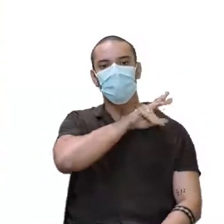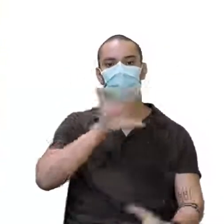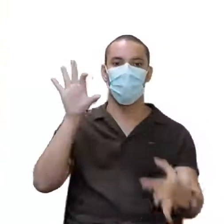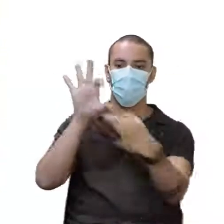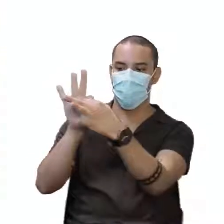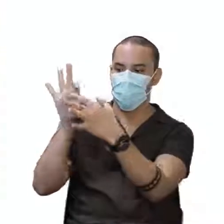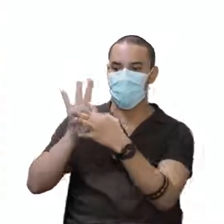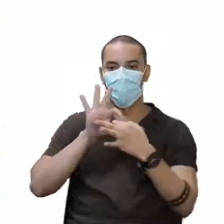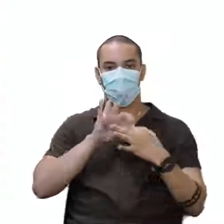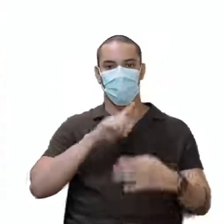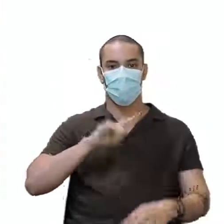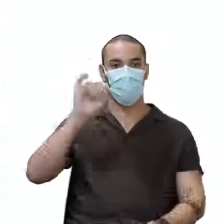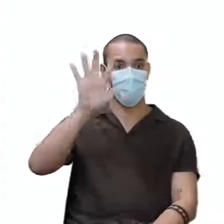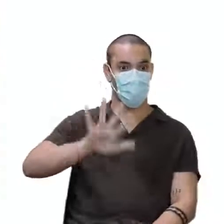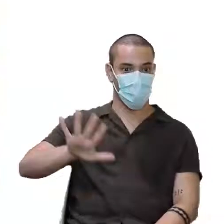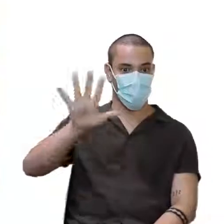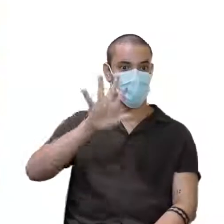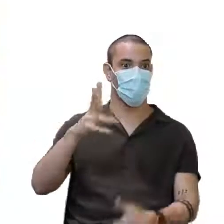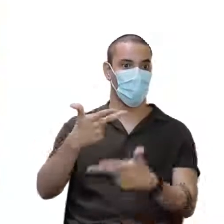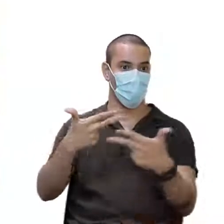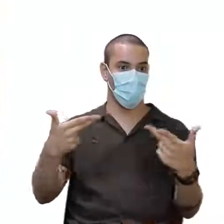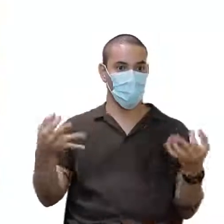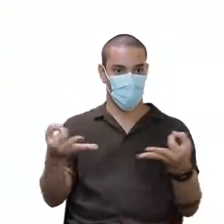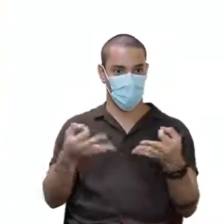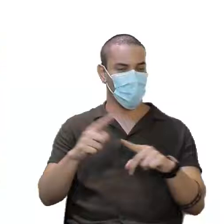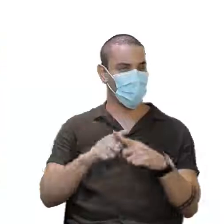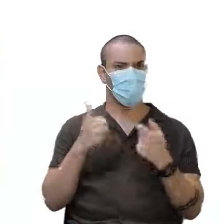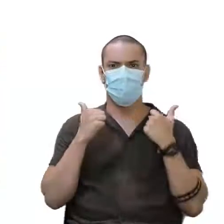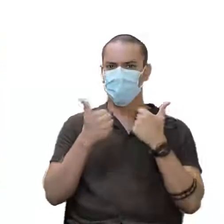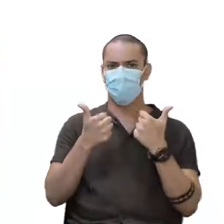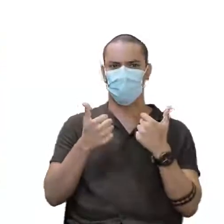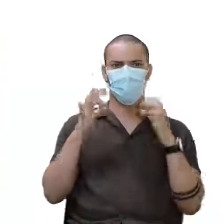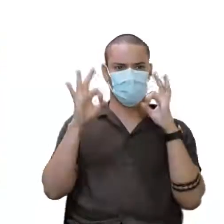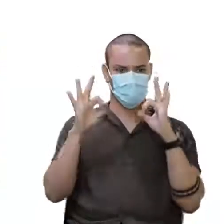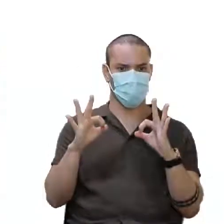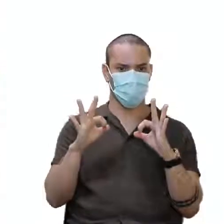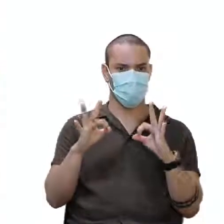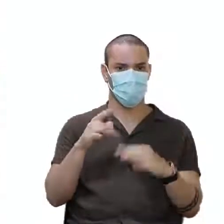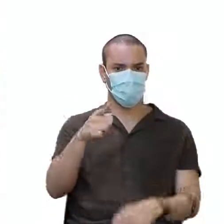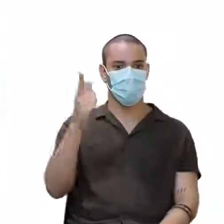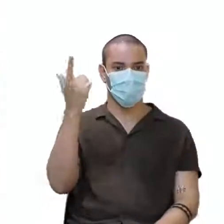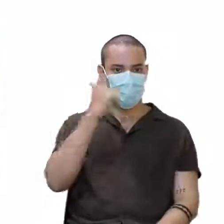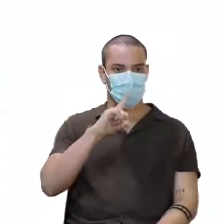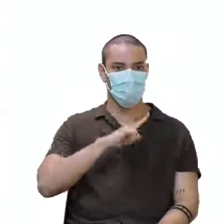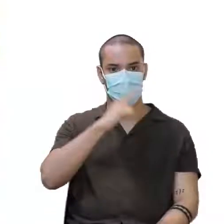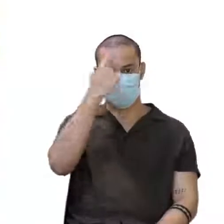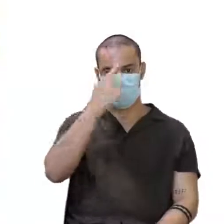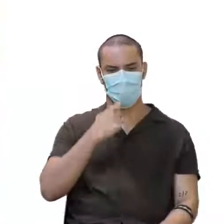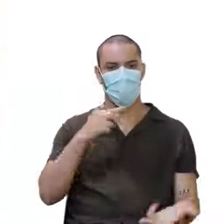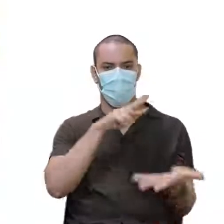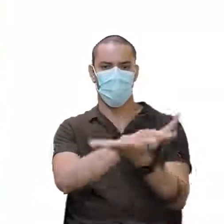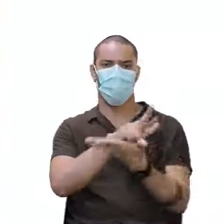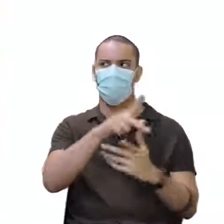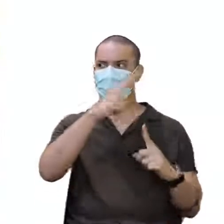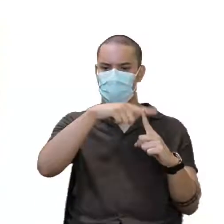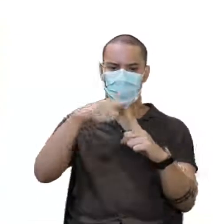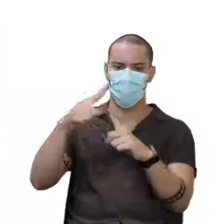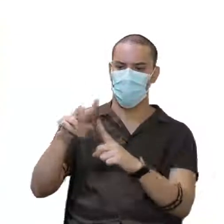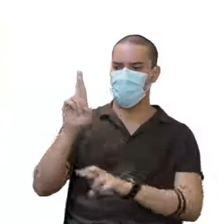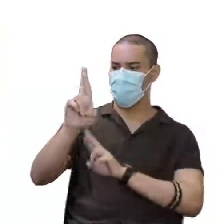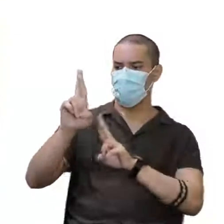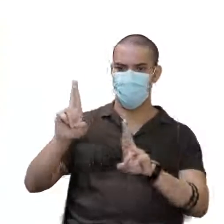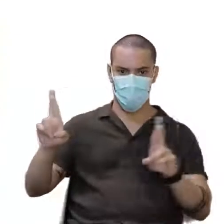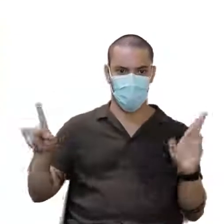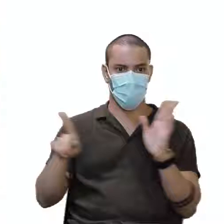sombreado, tem a iluminação solar chegando, mas está tudo bem, tudo certo. Você tem espécies de vários representantes